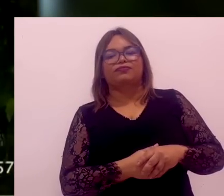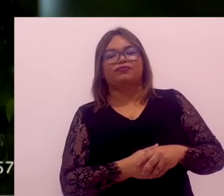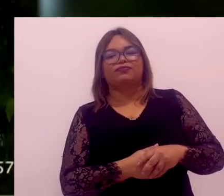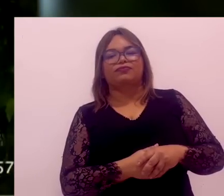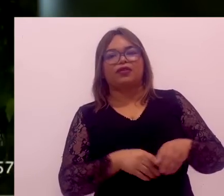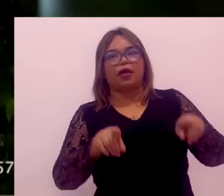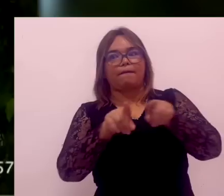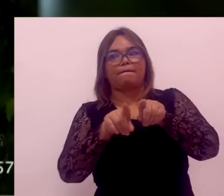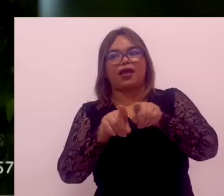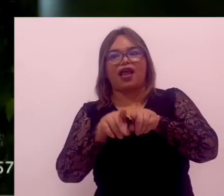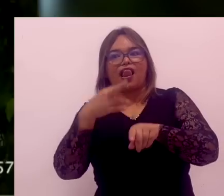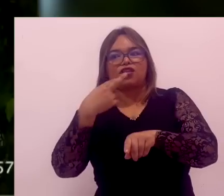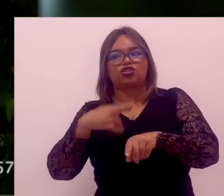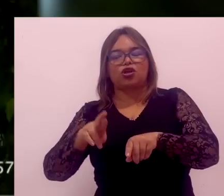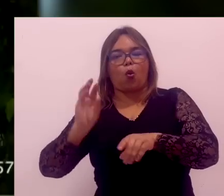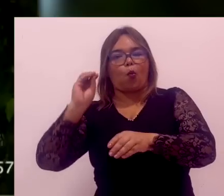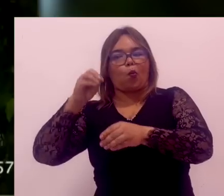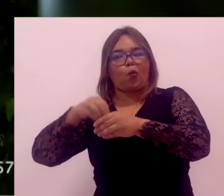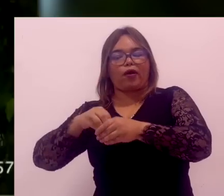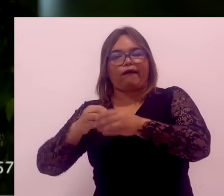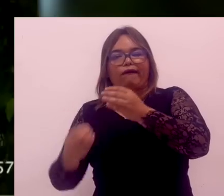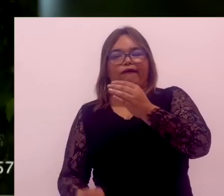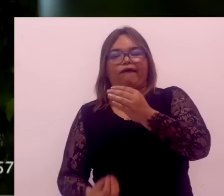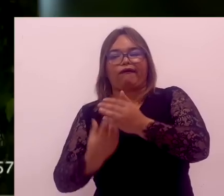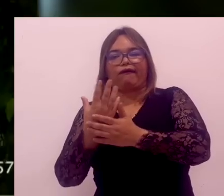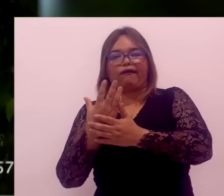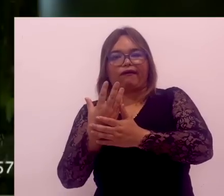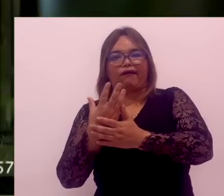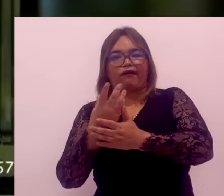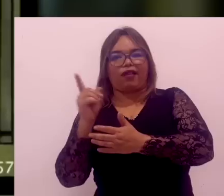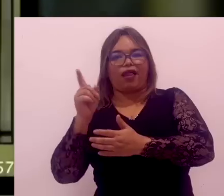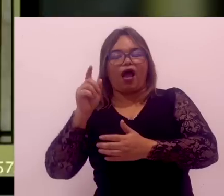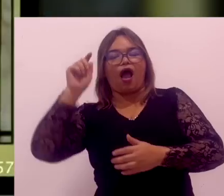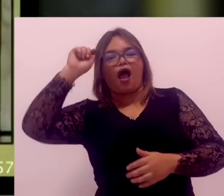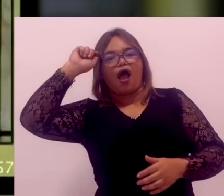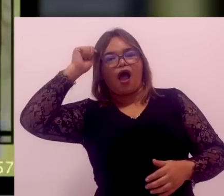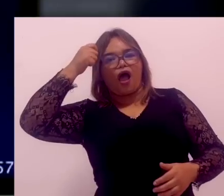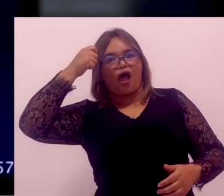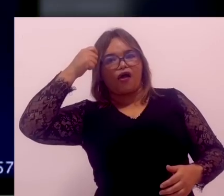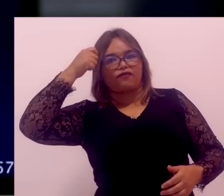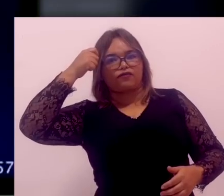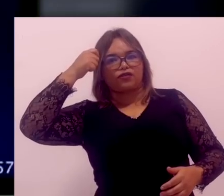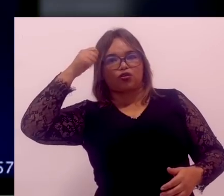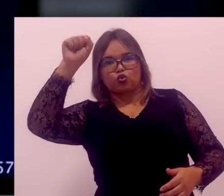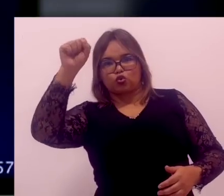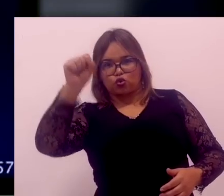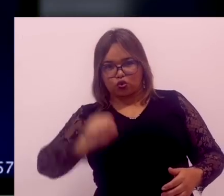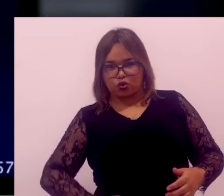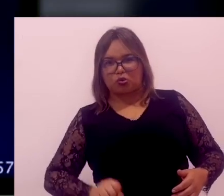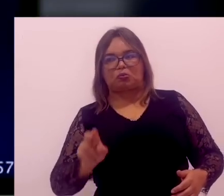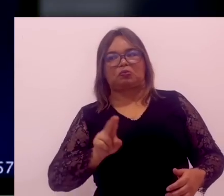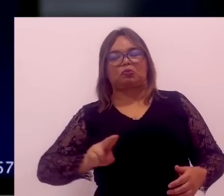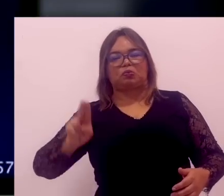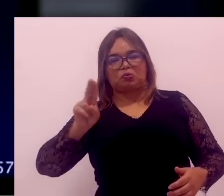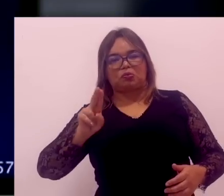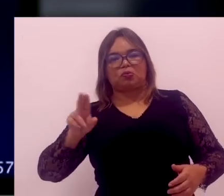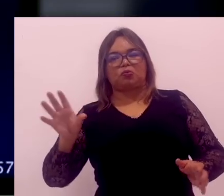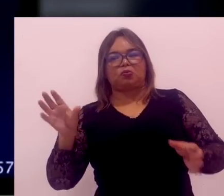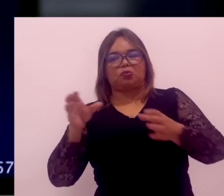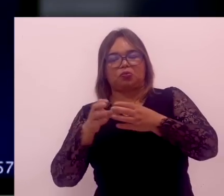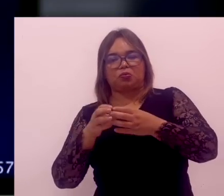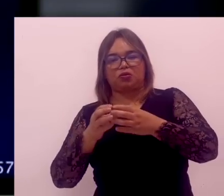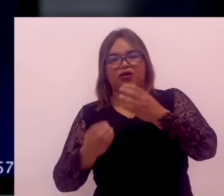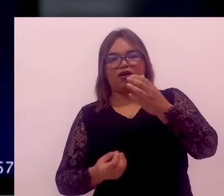Sul. Essas coisas são interessantes, mas o que significam? Vamos perguntar o significado da cornucópia.